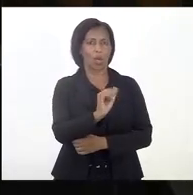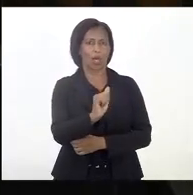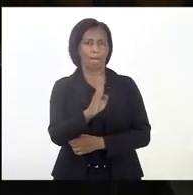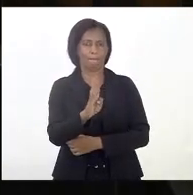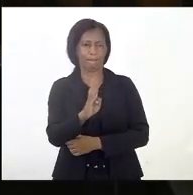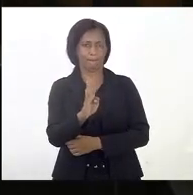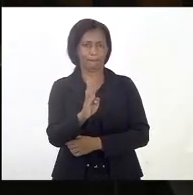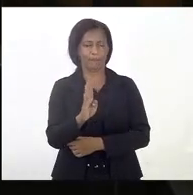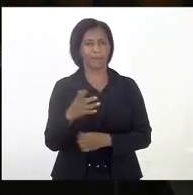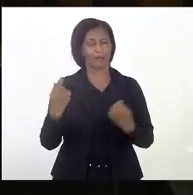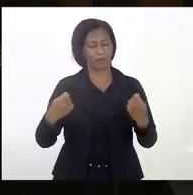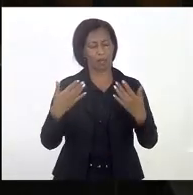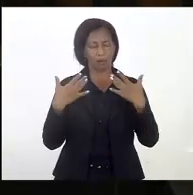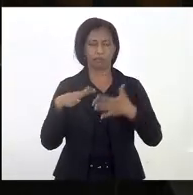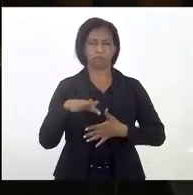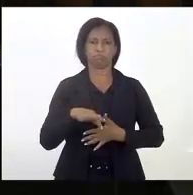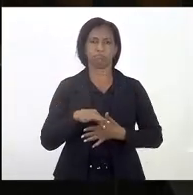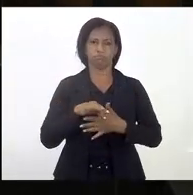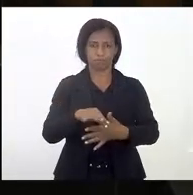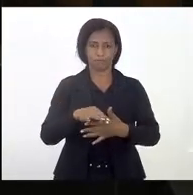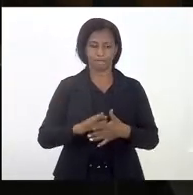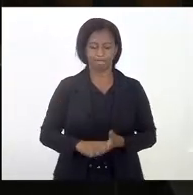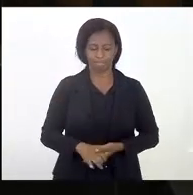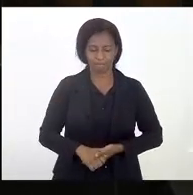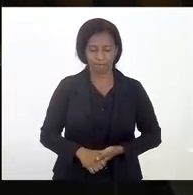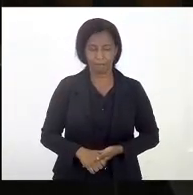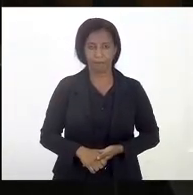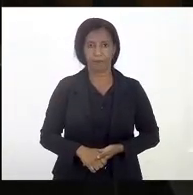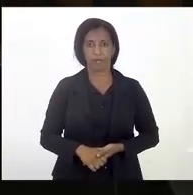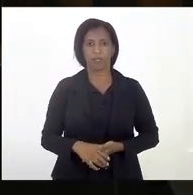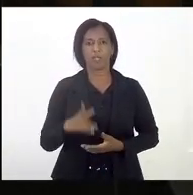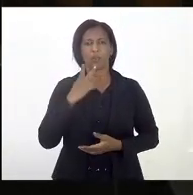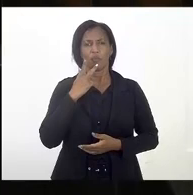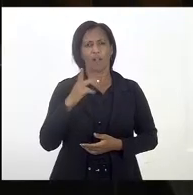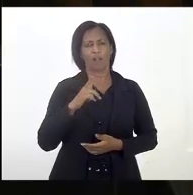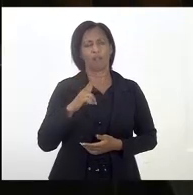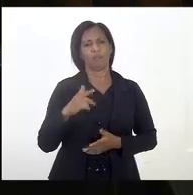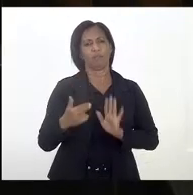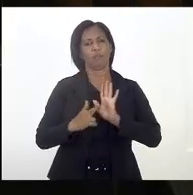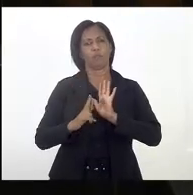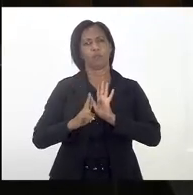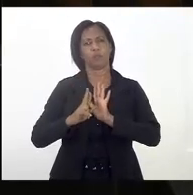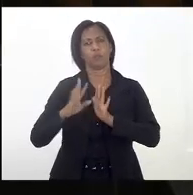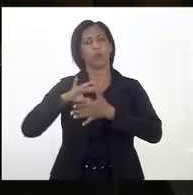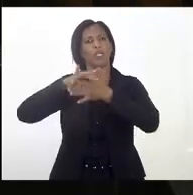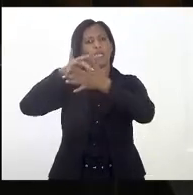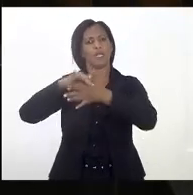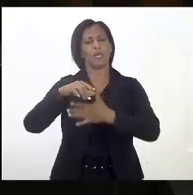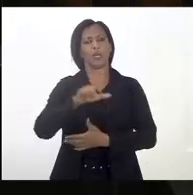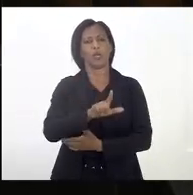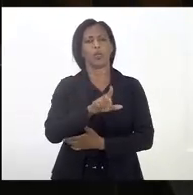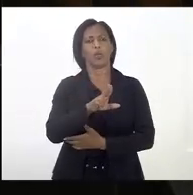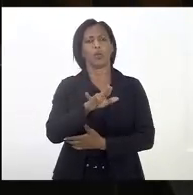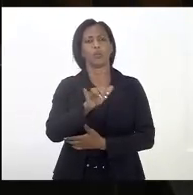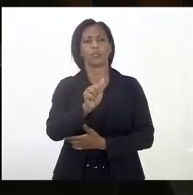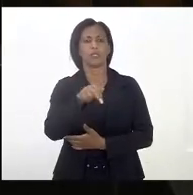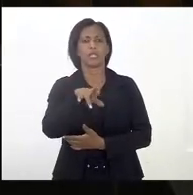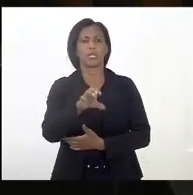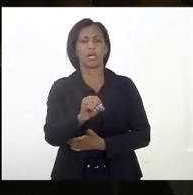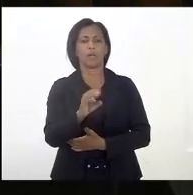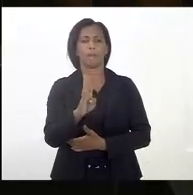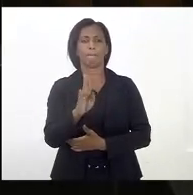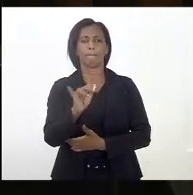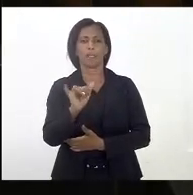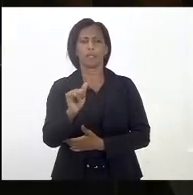então uma representação e digo que o presidente Luciano Bandeira numa conversa informal alguns meses atrás